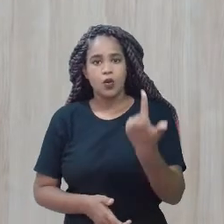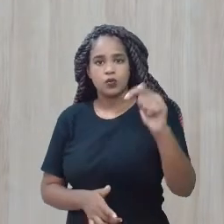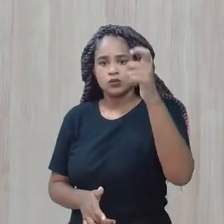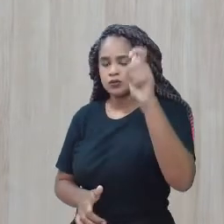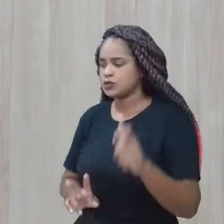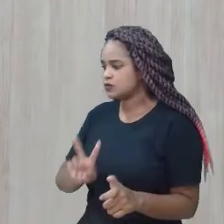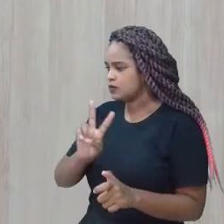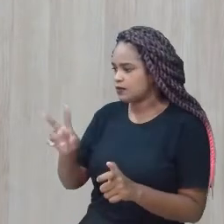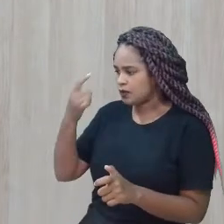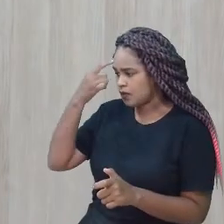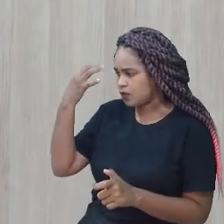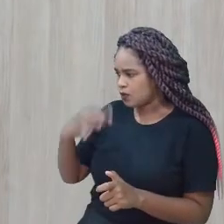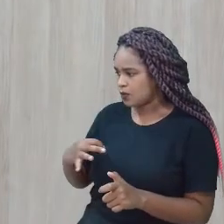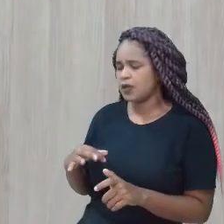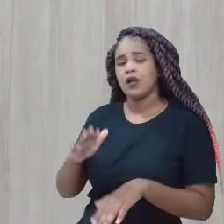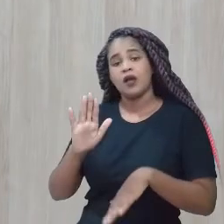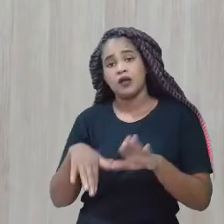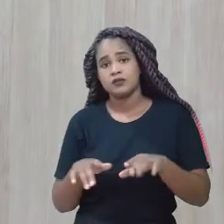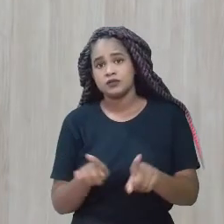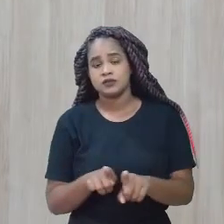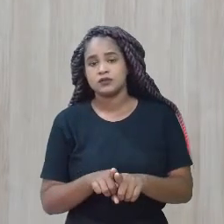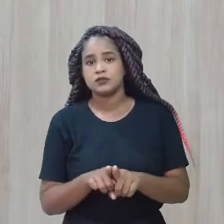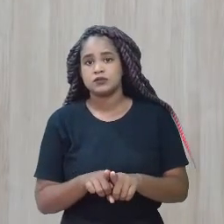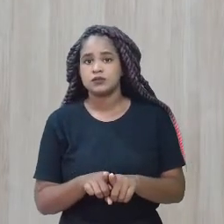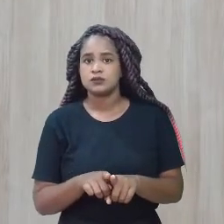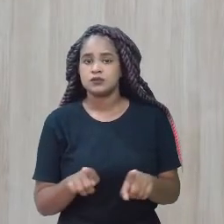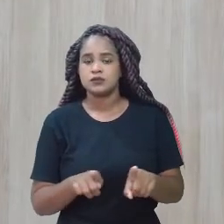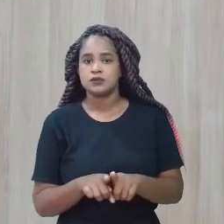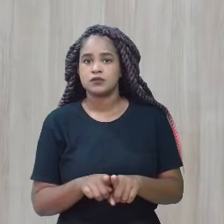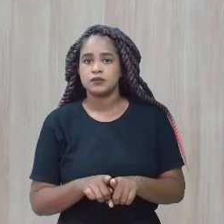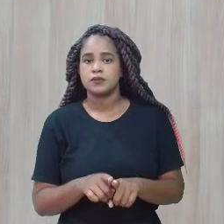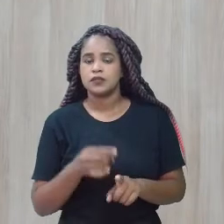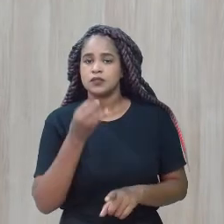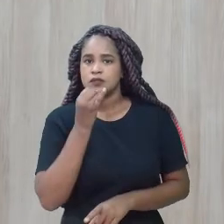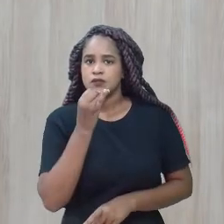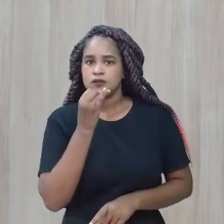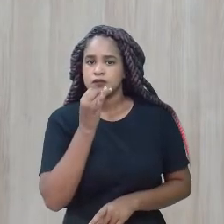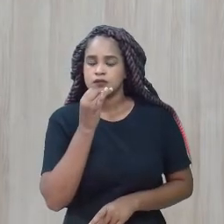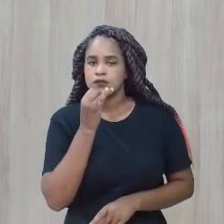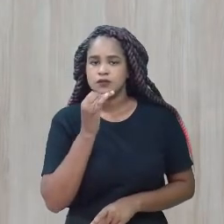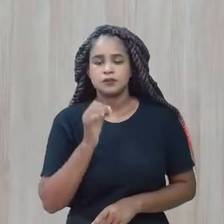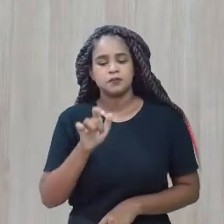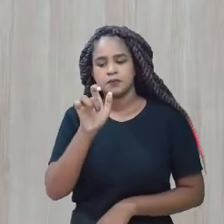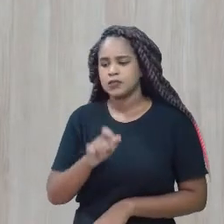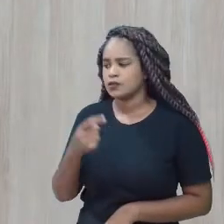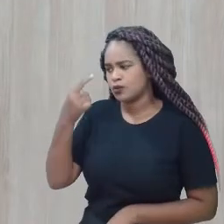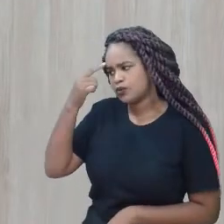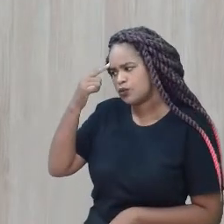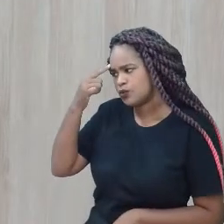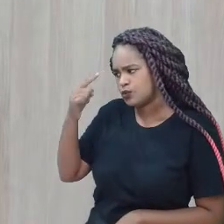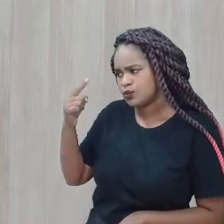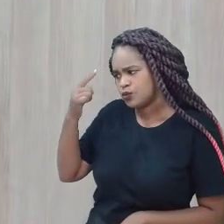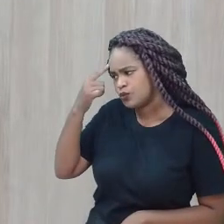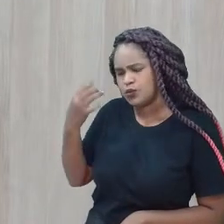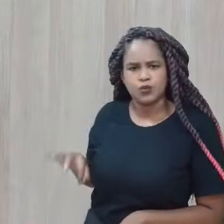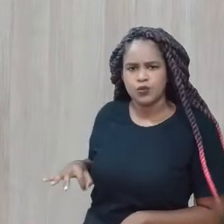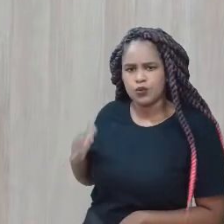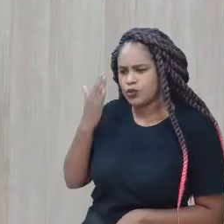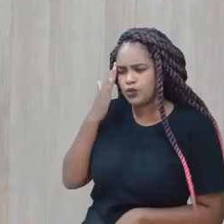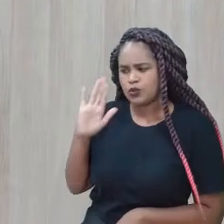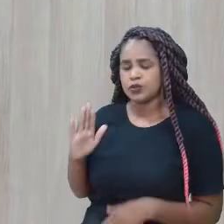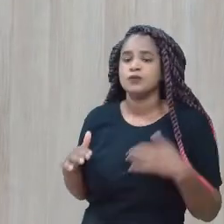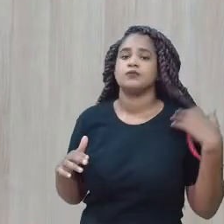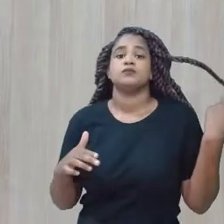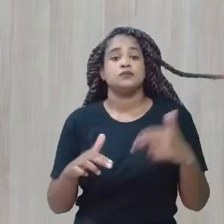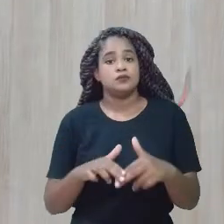não, pessoal. O outro que está nos ouvindo, de repente, pode não compreender o que estamos falando. Por isso que